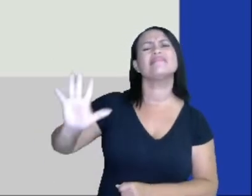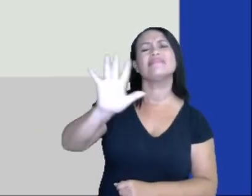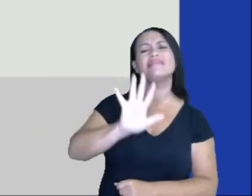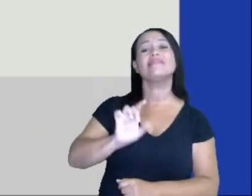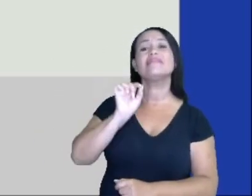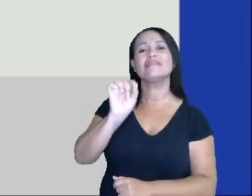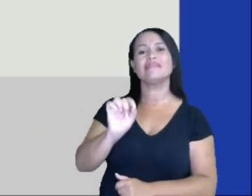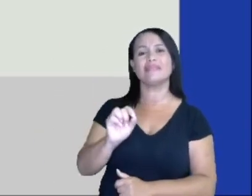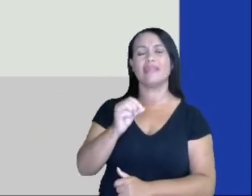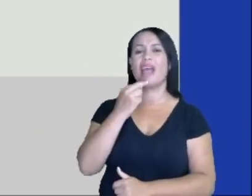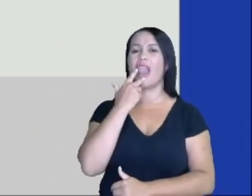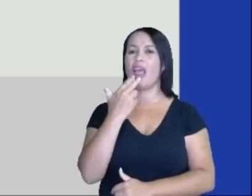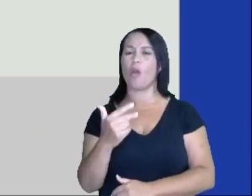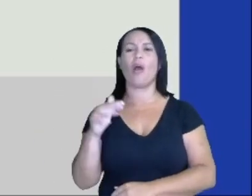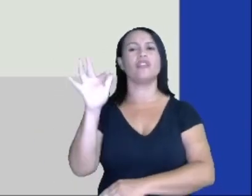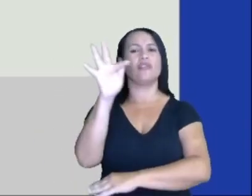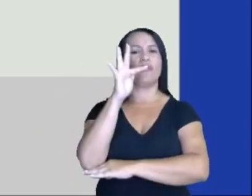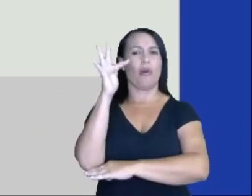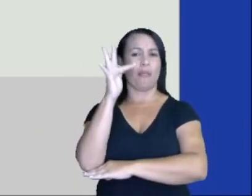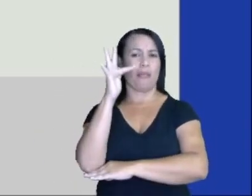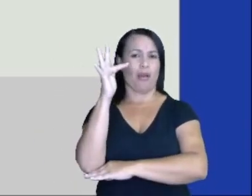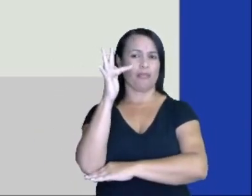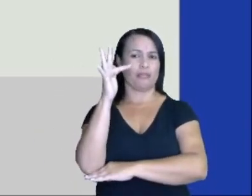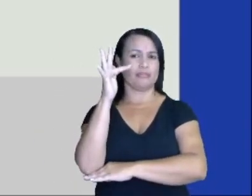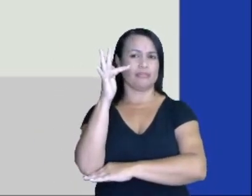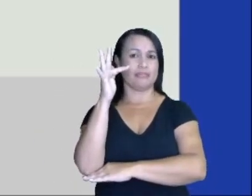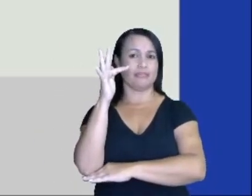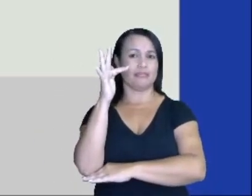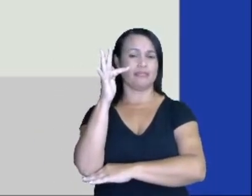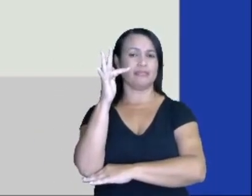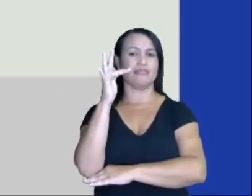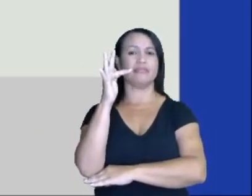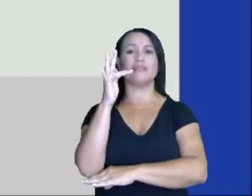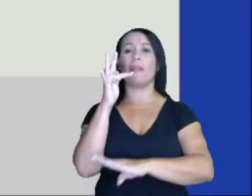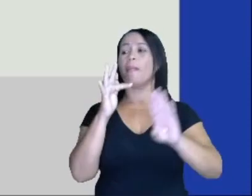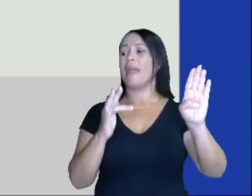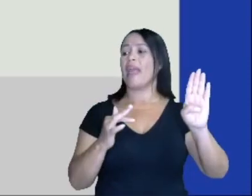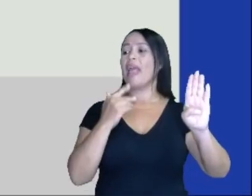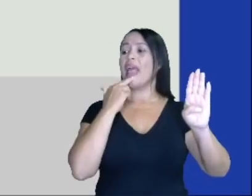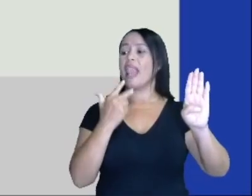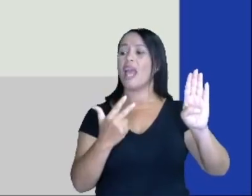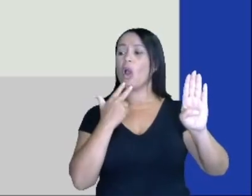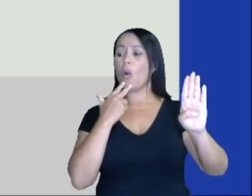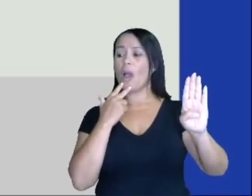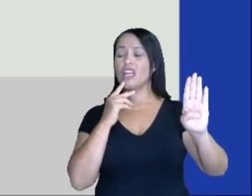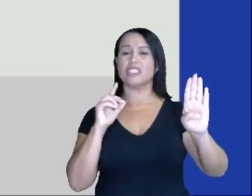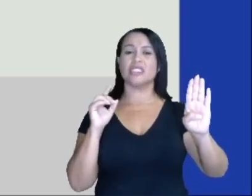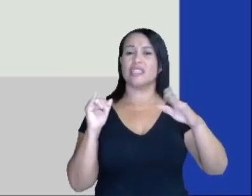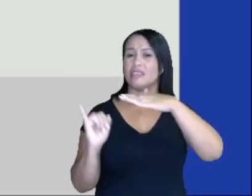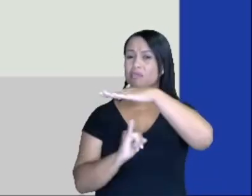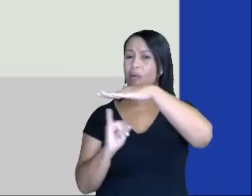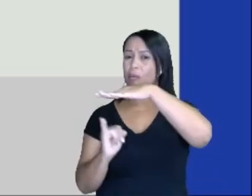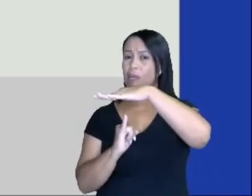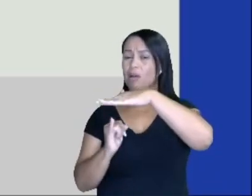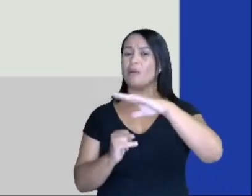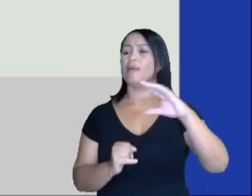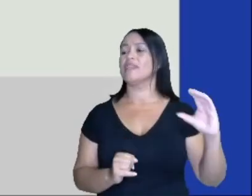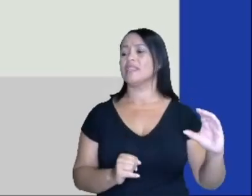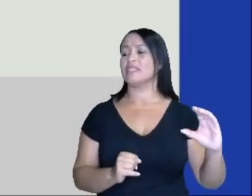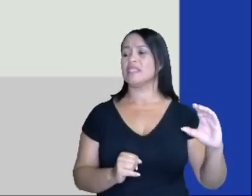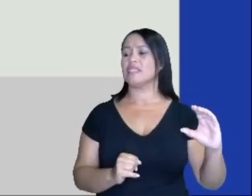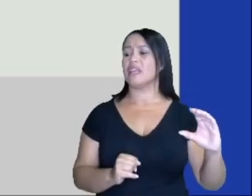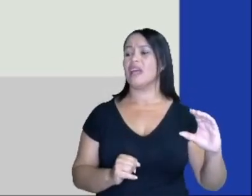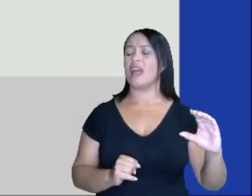quê? Linguagem formal, padrão? Não. Linguagem informal, ou seja, não padrão? E letra